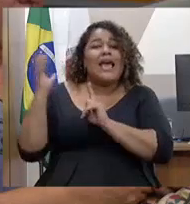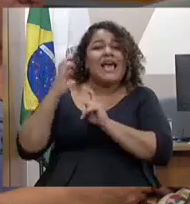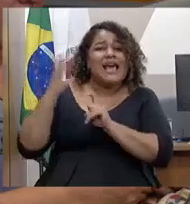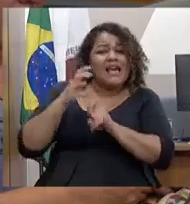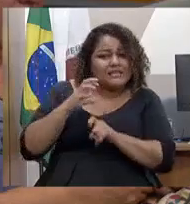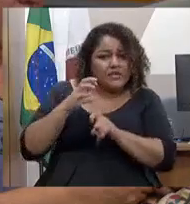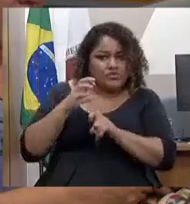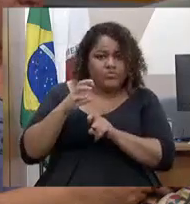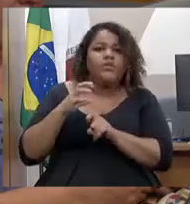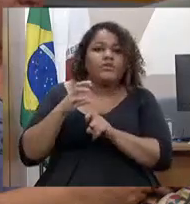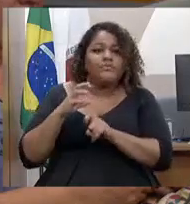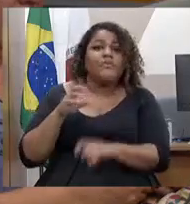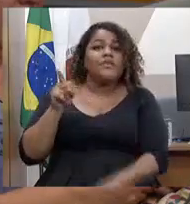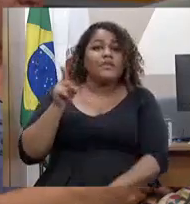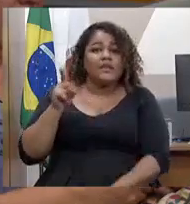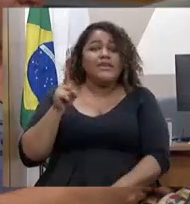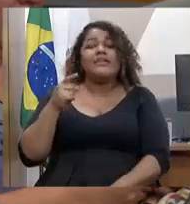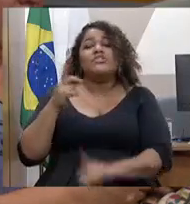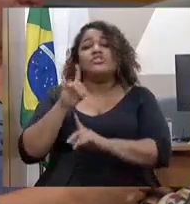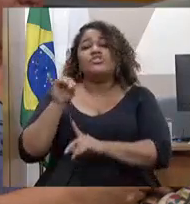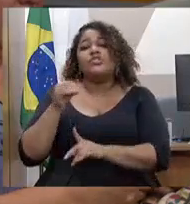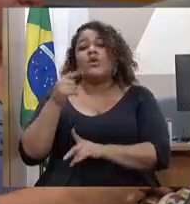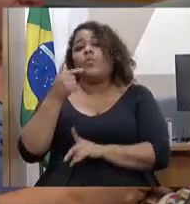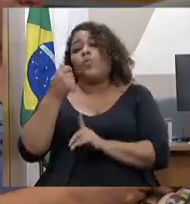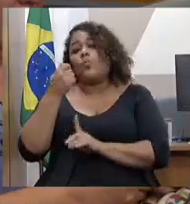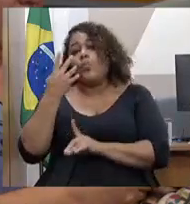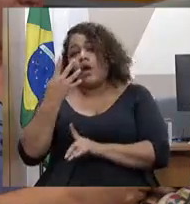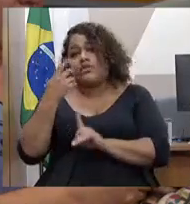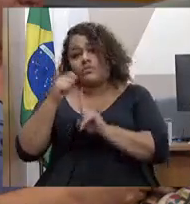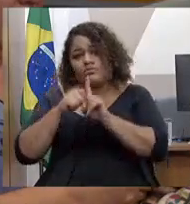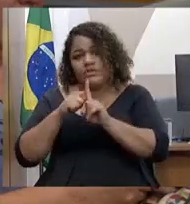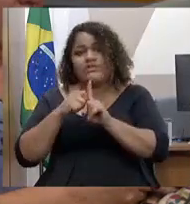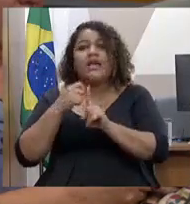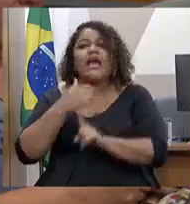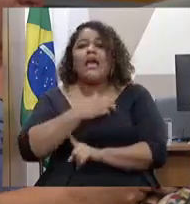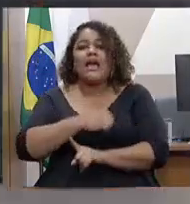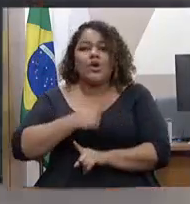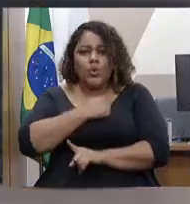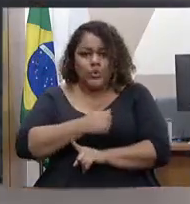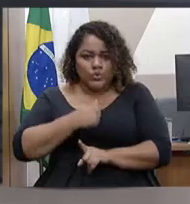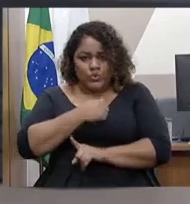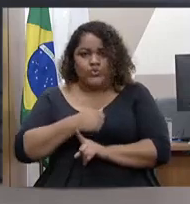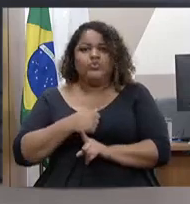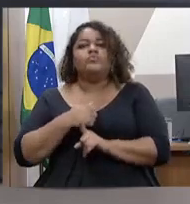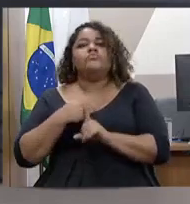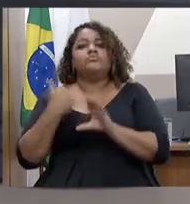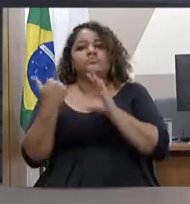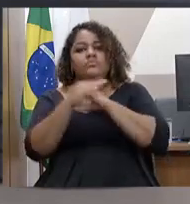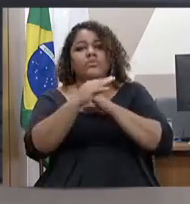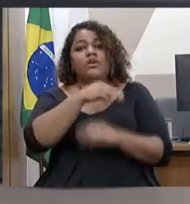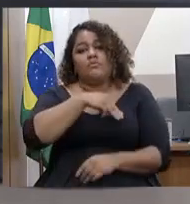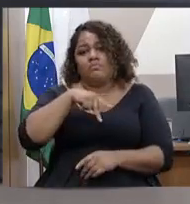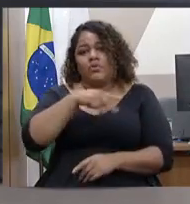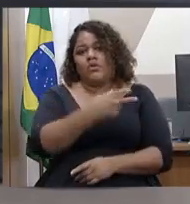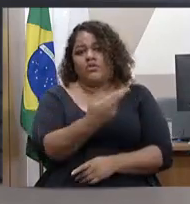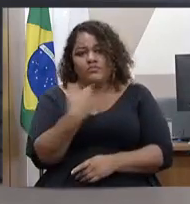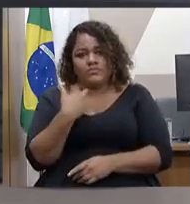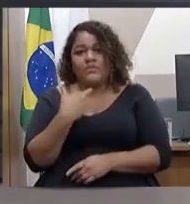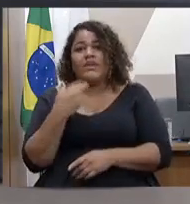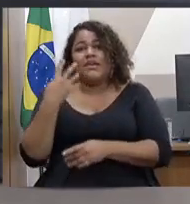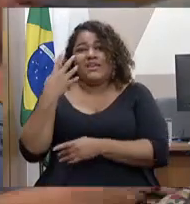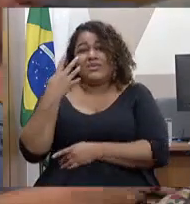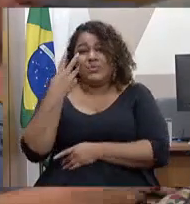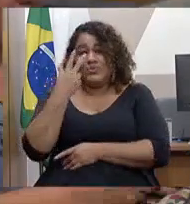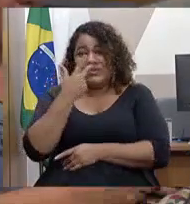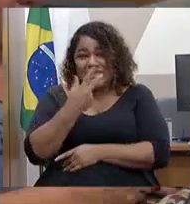Jesus mas ainda não tivemos resposta do Ministério Público vieram mais de 350 funcionários com os mesmos problemas de assédio moral que estamos